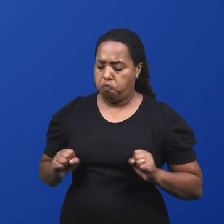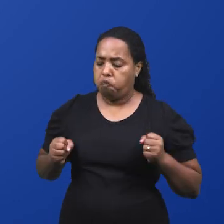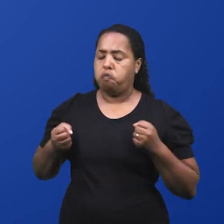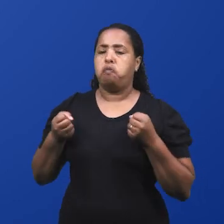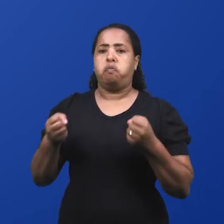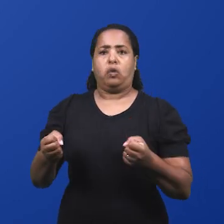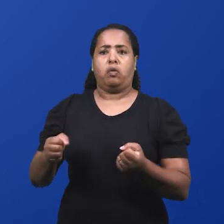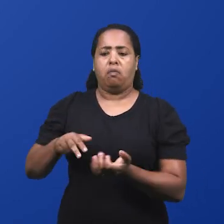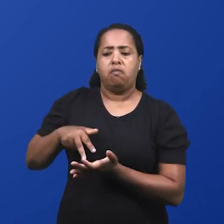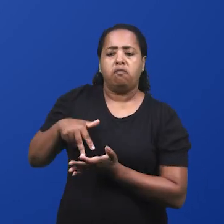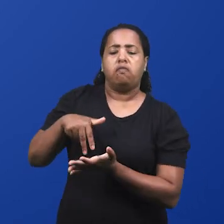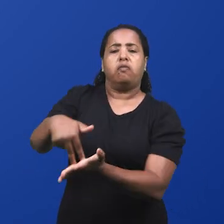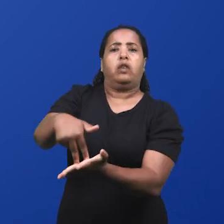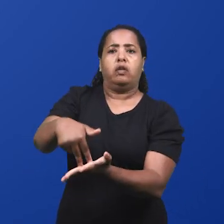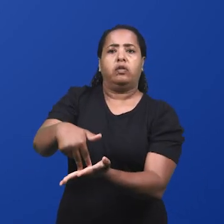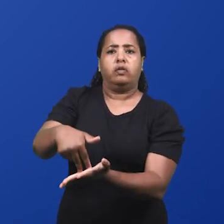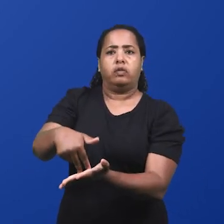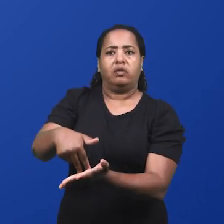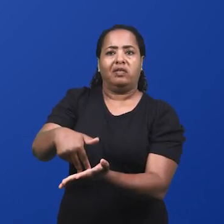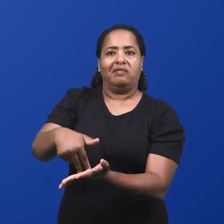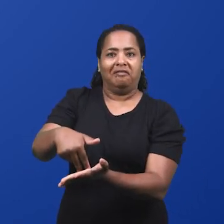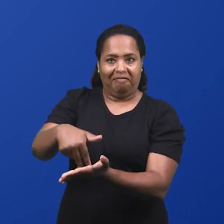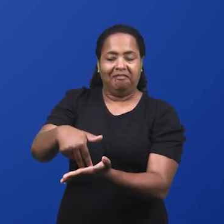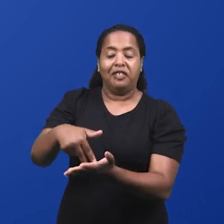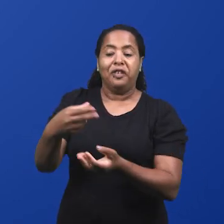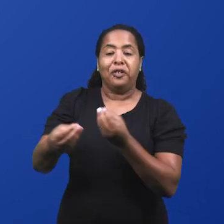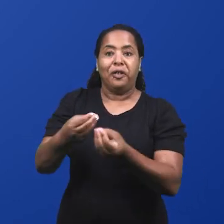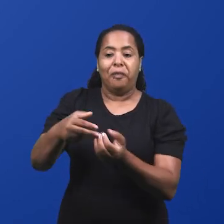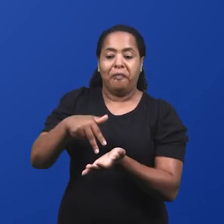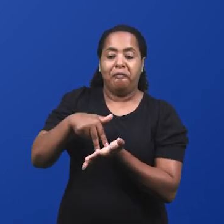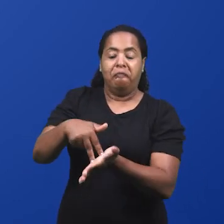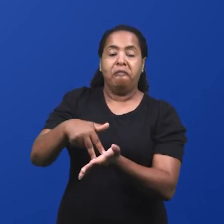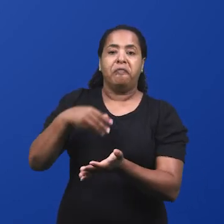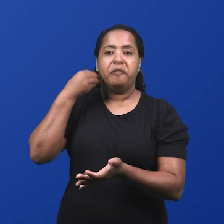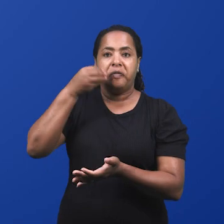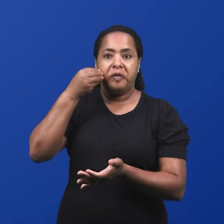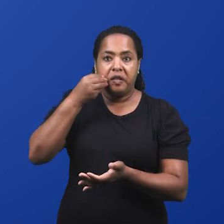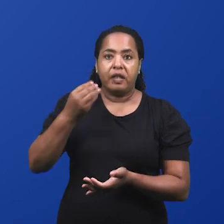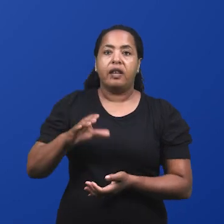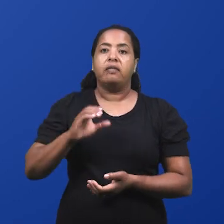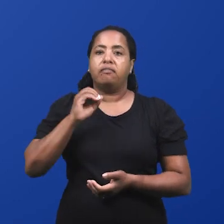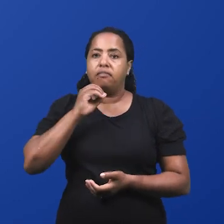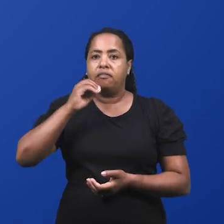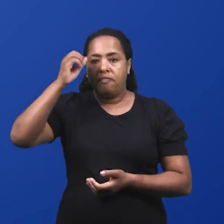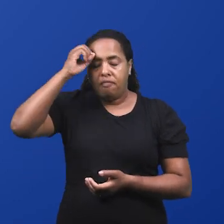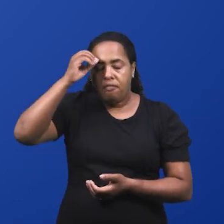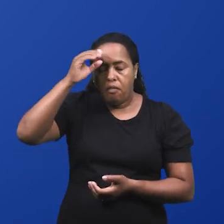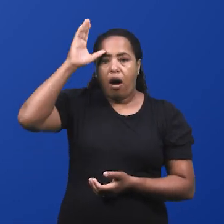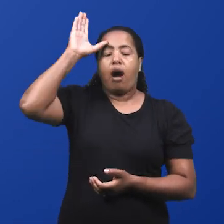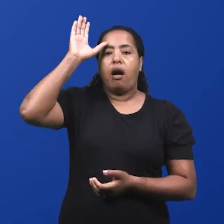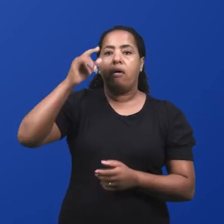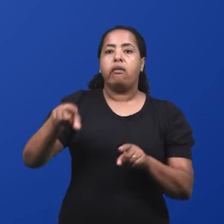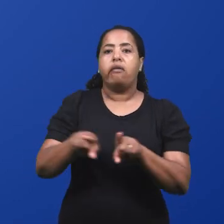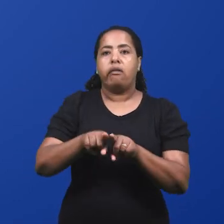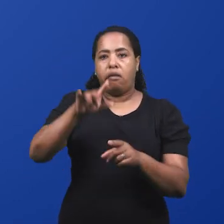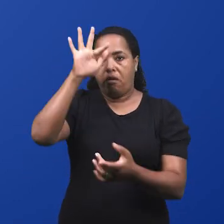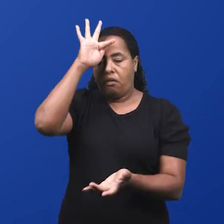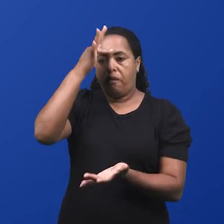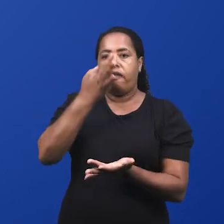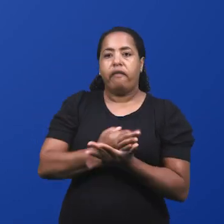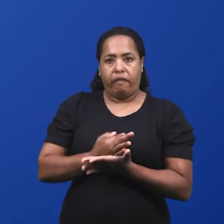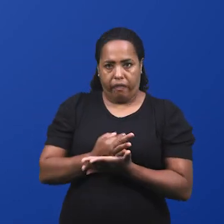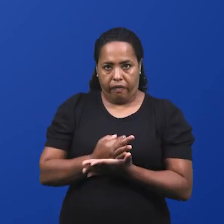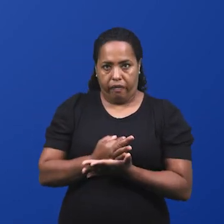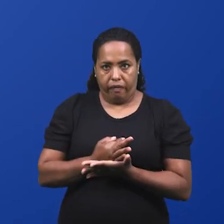estivesse erguido, na posição, sustentado nas experiências, no conhecimento e também na